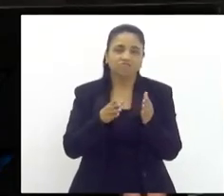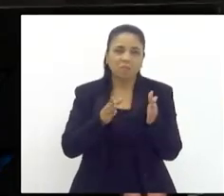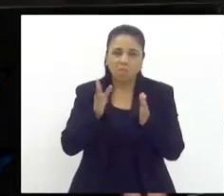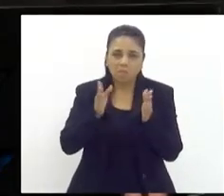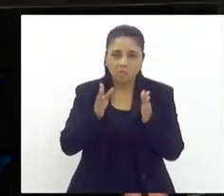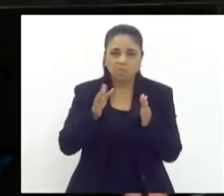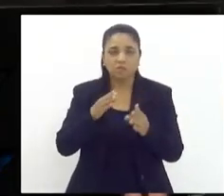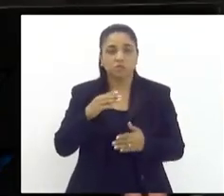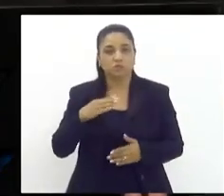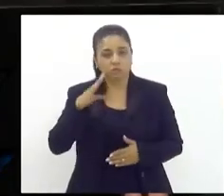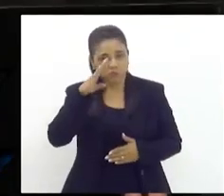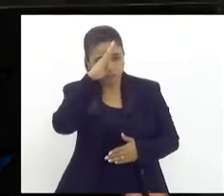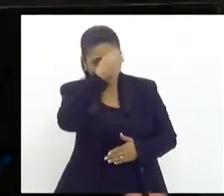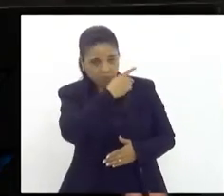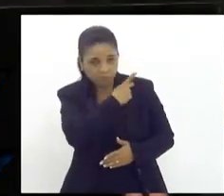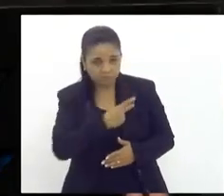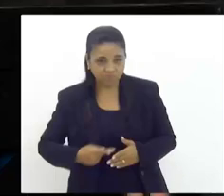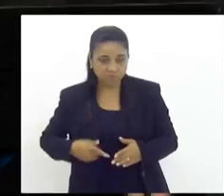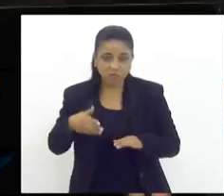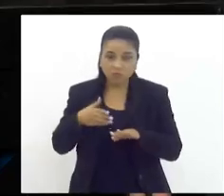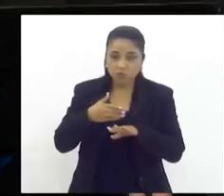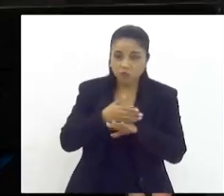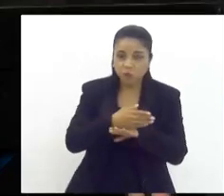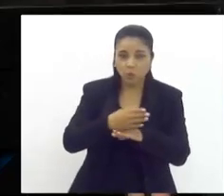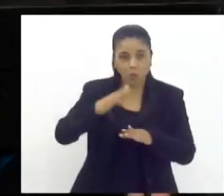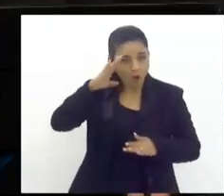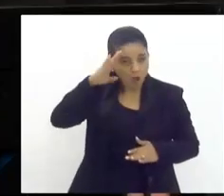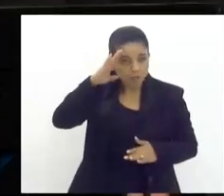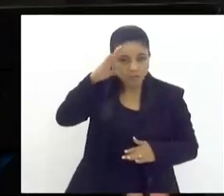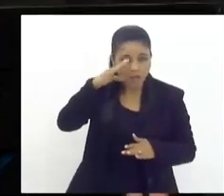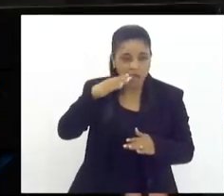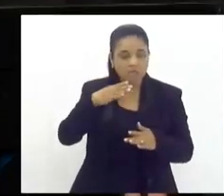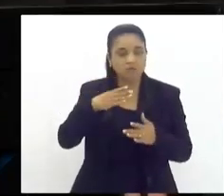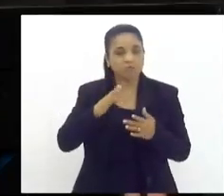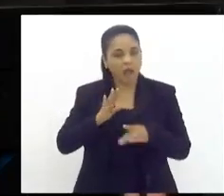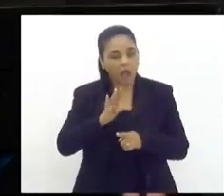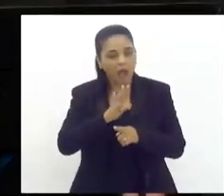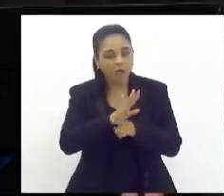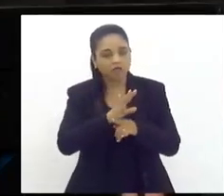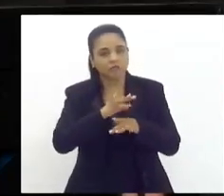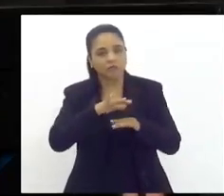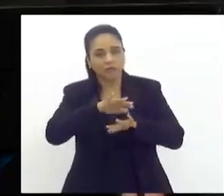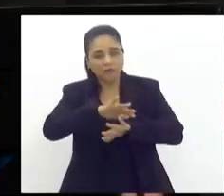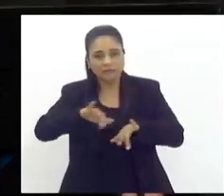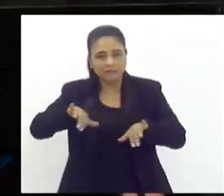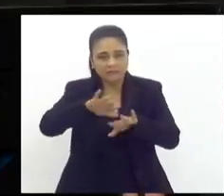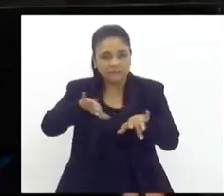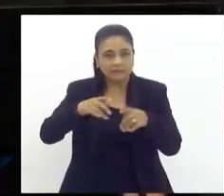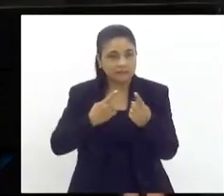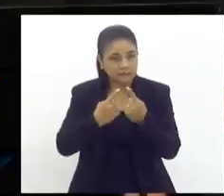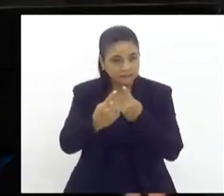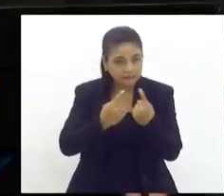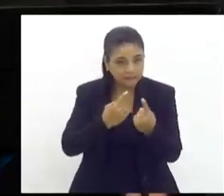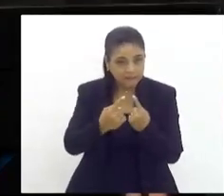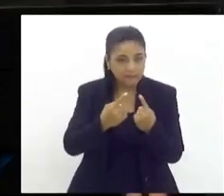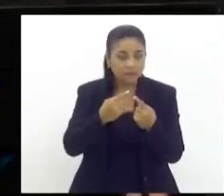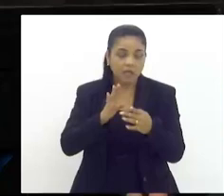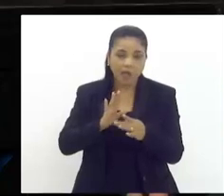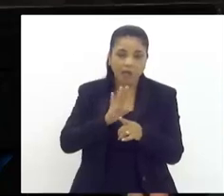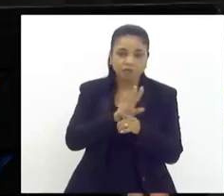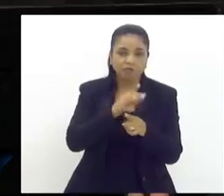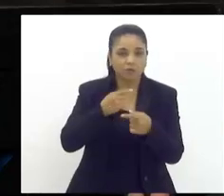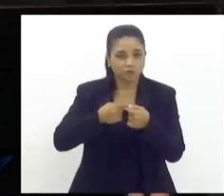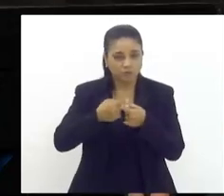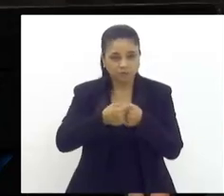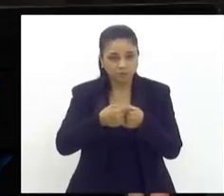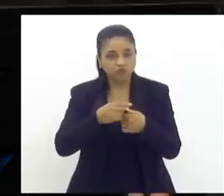inclusive com o exército para poder desobstruir eles trazer os municípios seria difícil contar apenas